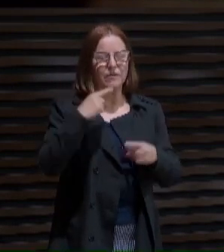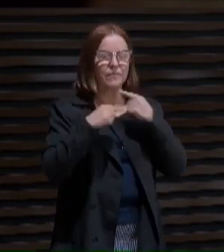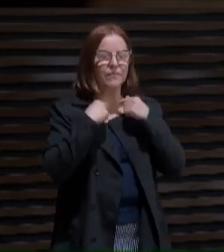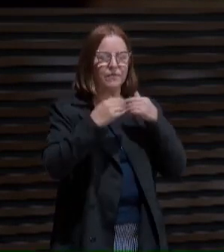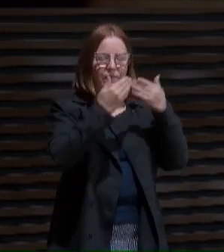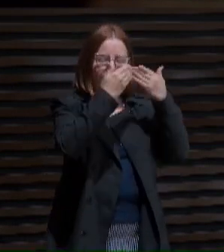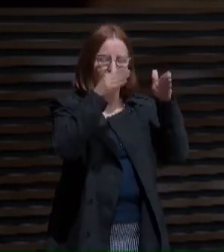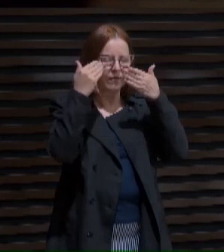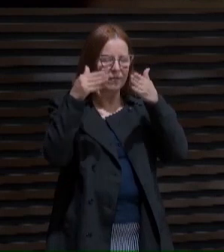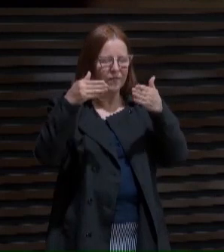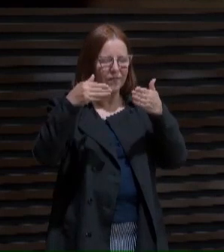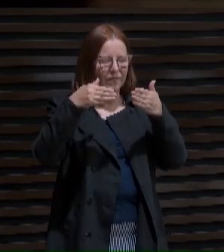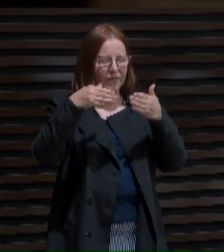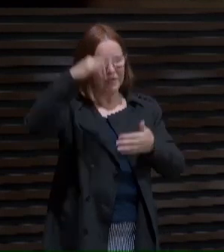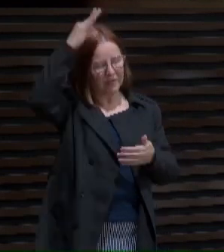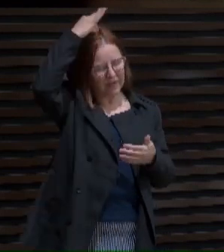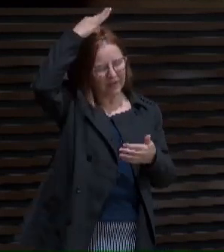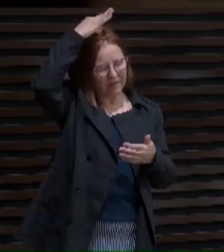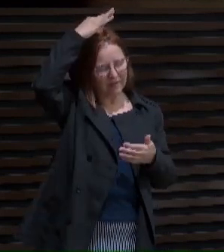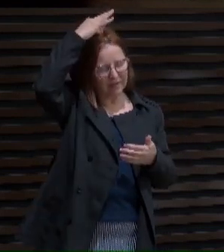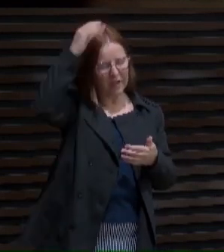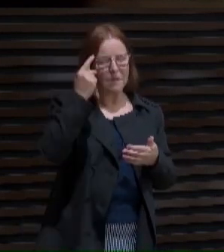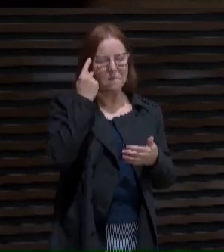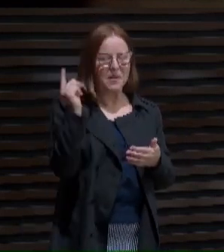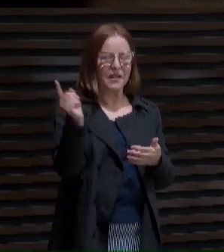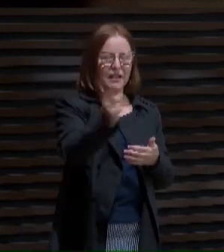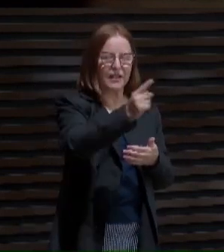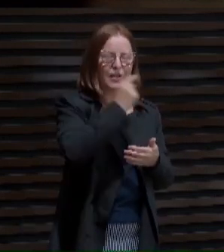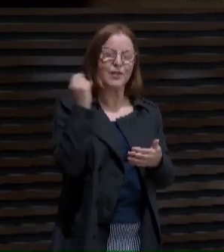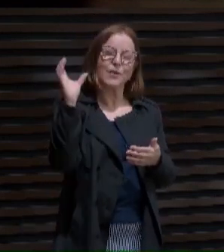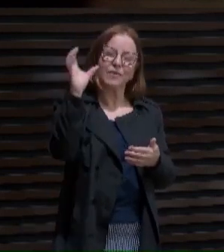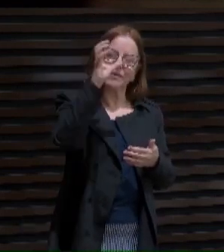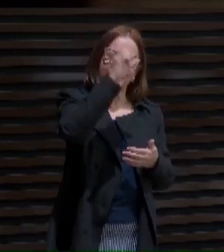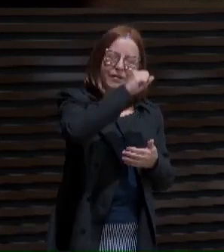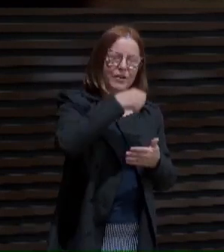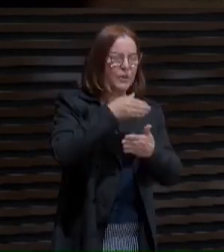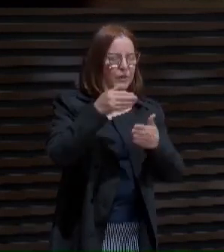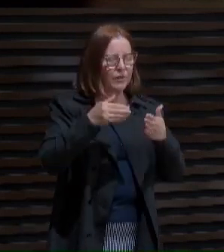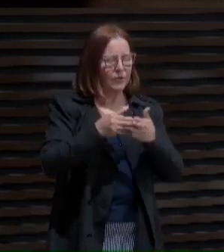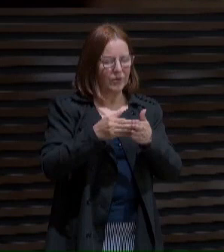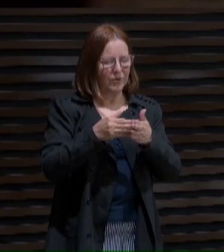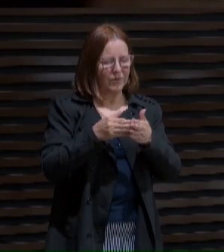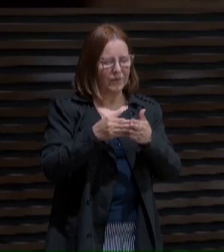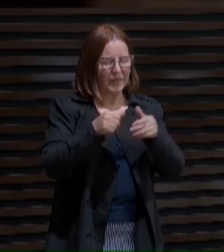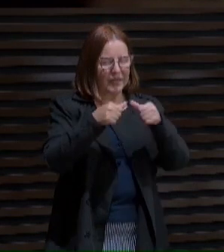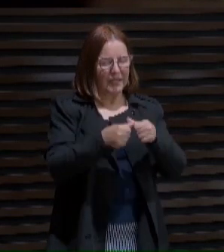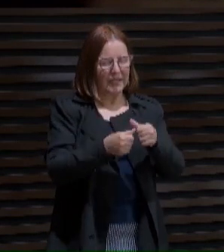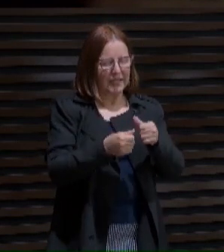nosso entendimento, para que possamos, Pai, compreender tudo aquilo que está